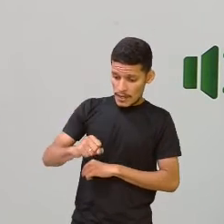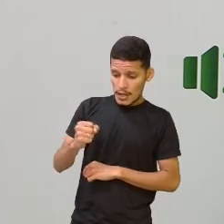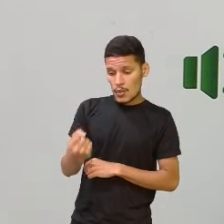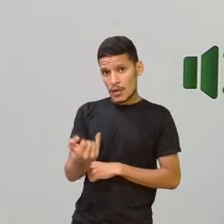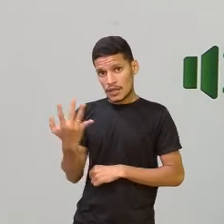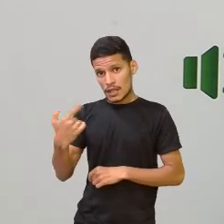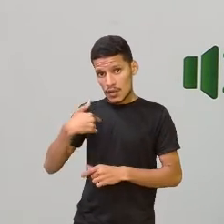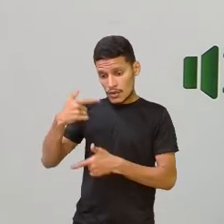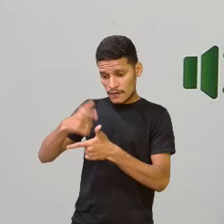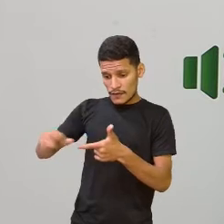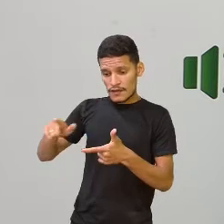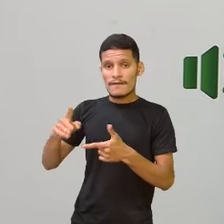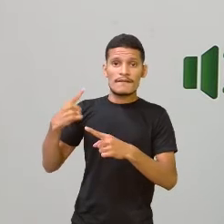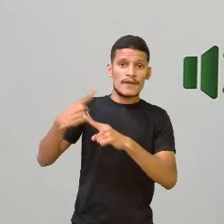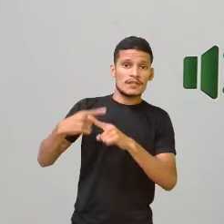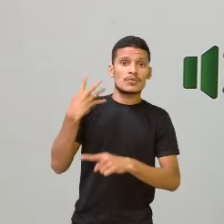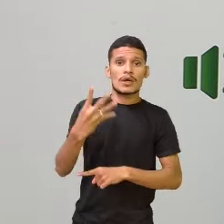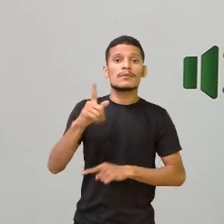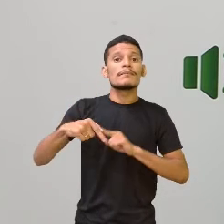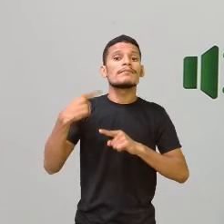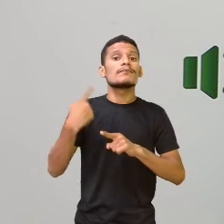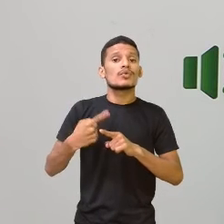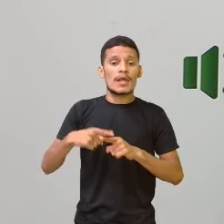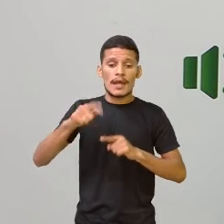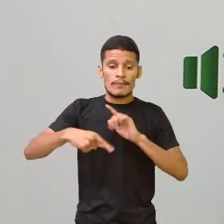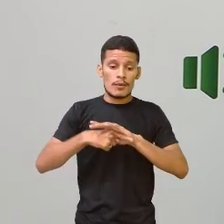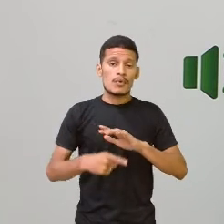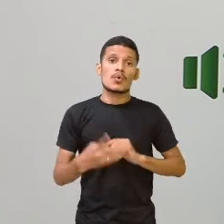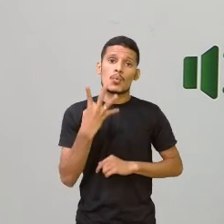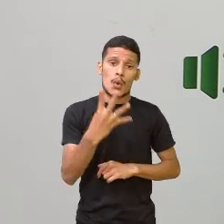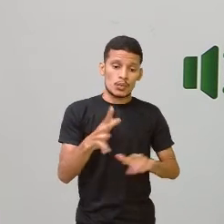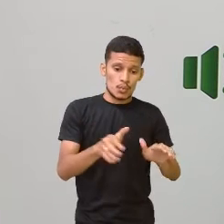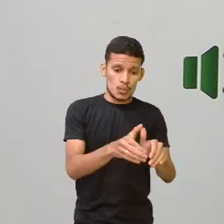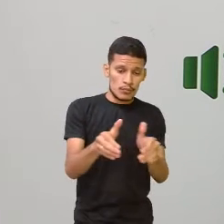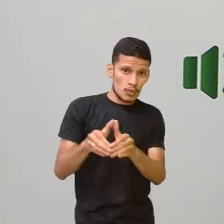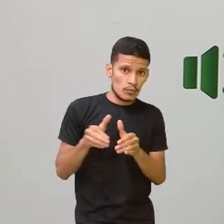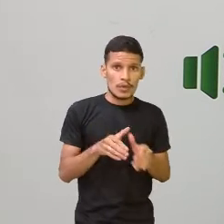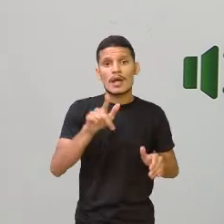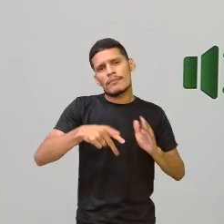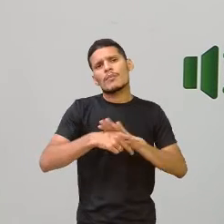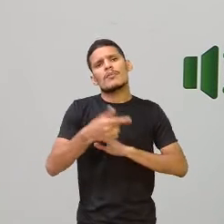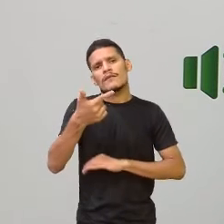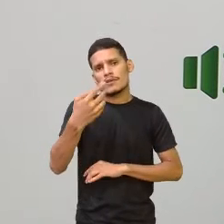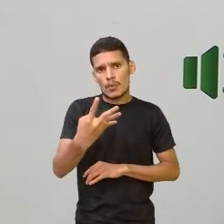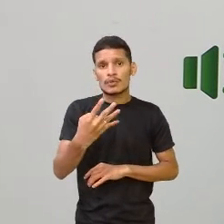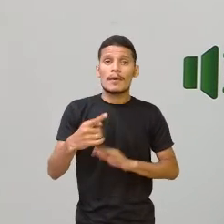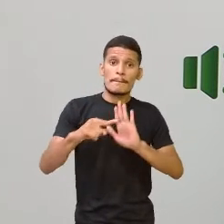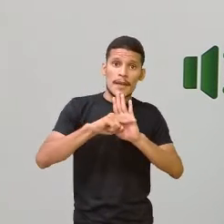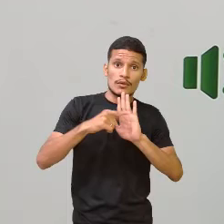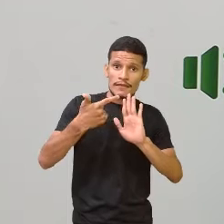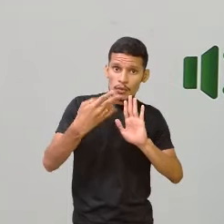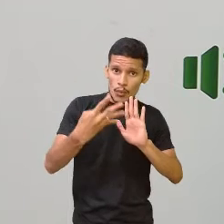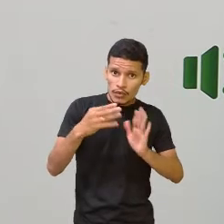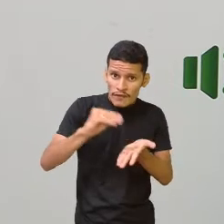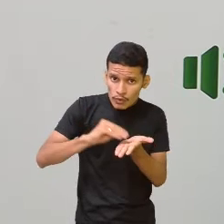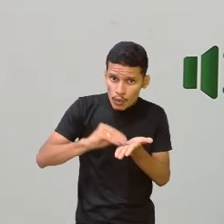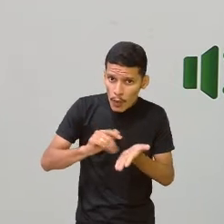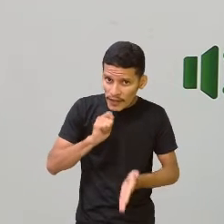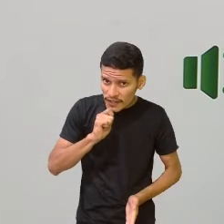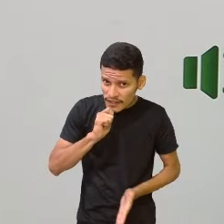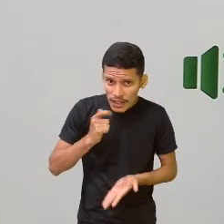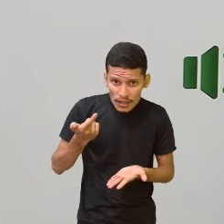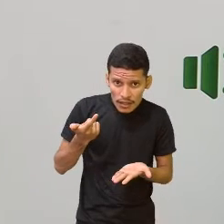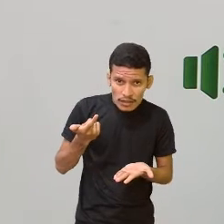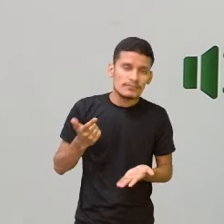por quê? Porque não são 4 equipes? 6 vezes 4, 24. Menos 24, sobrou alguém? Ficou alguém